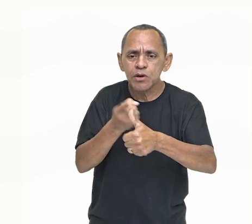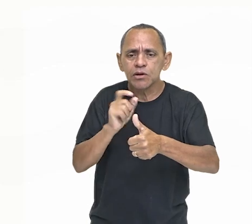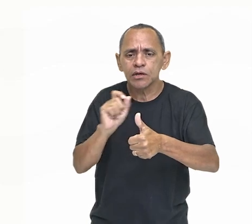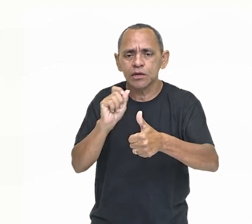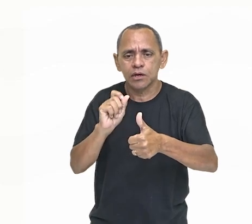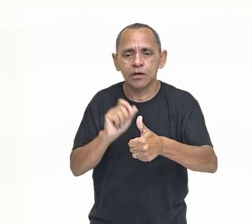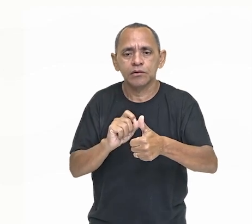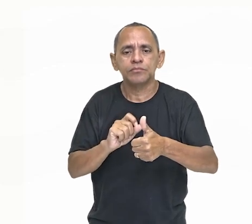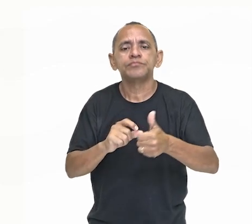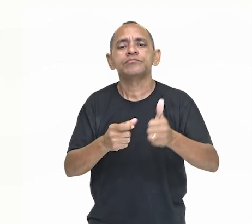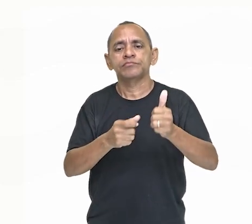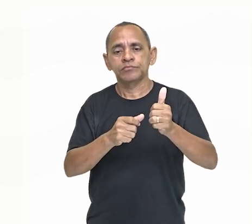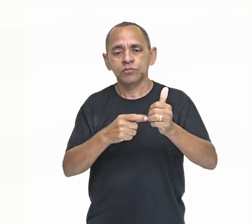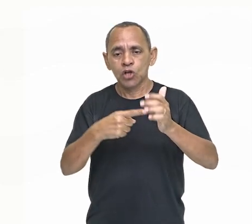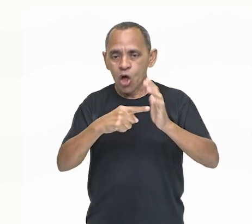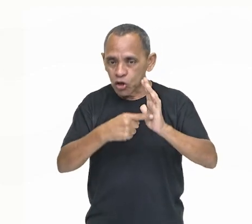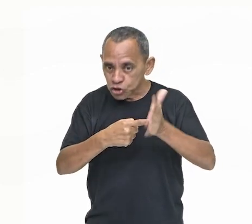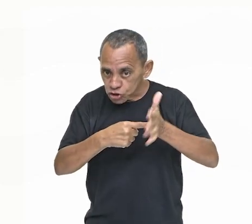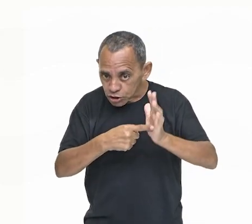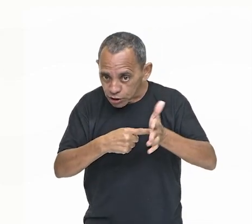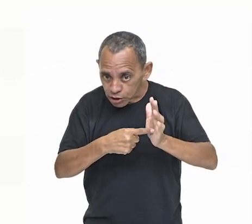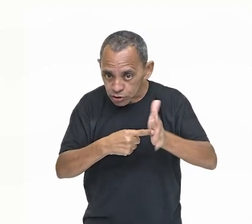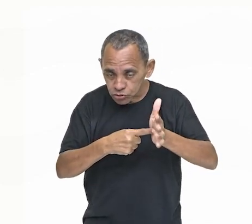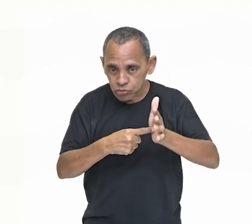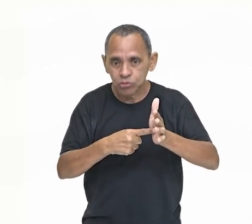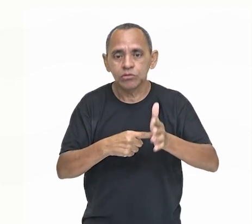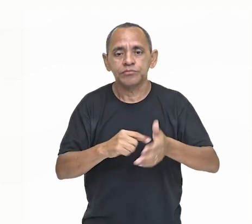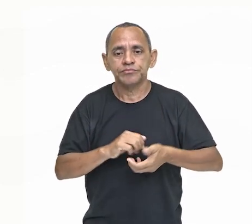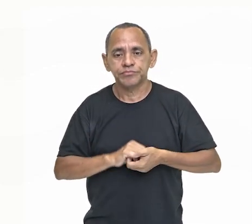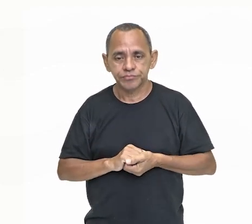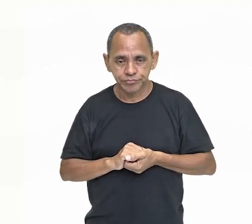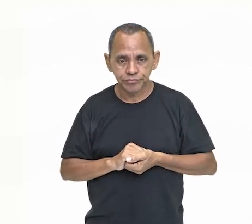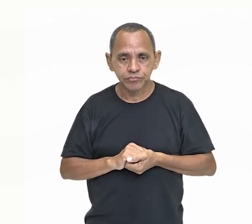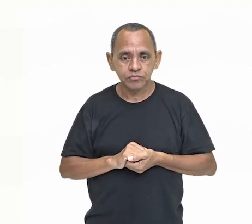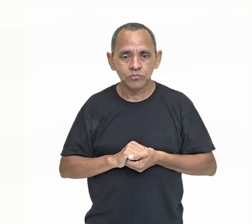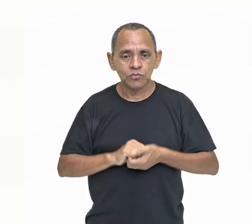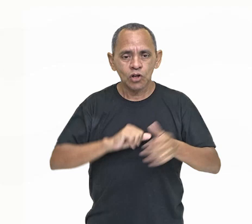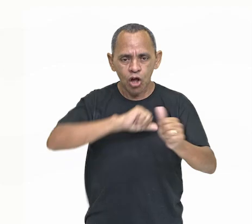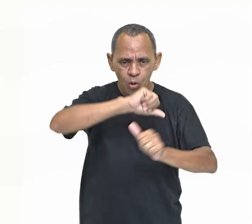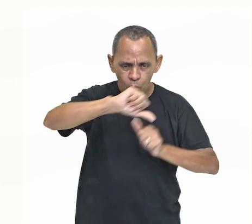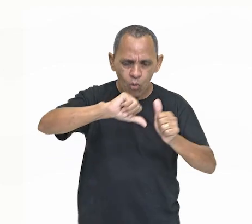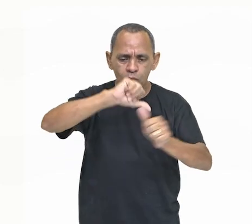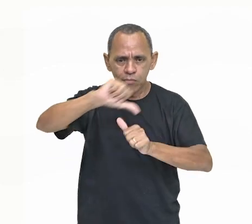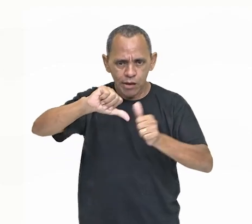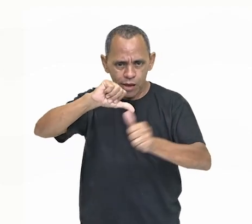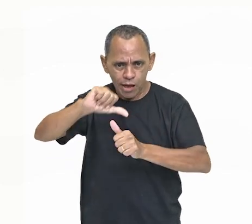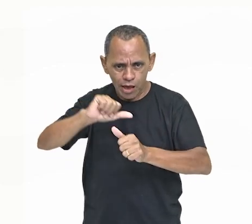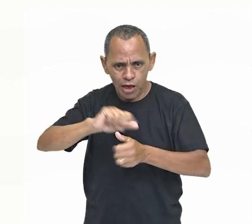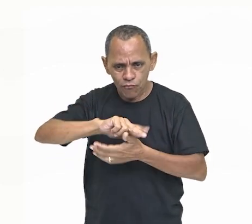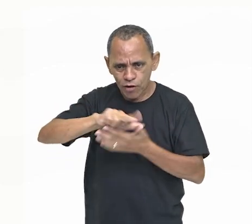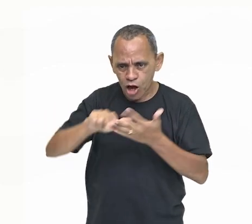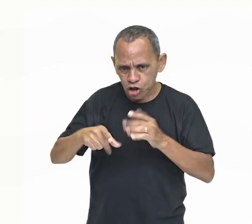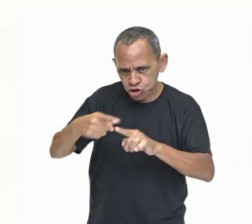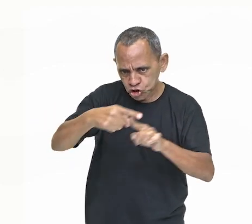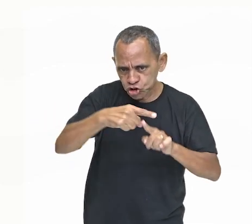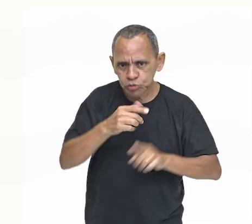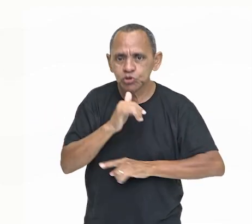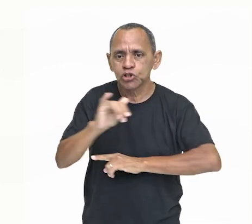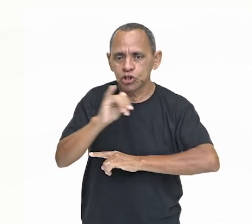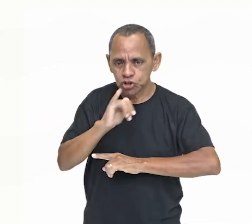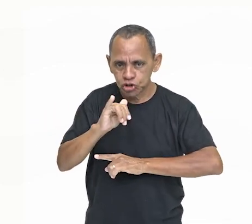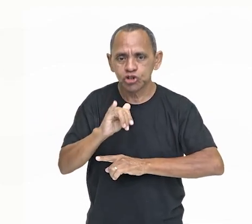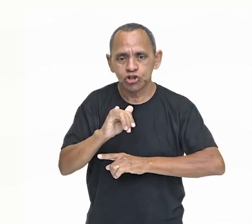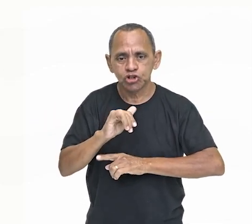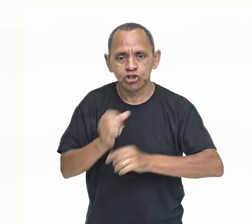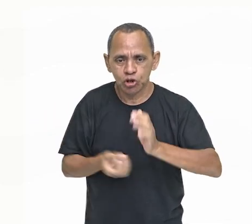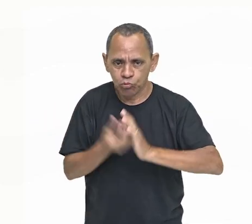gerador? Gerador é o seguinte, os geradores transformam diversas formas de energia em